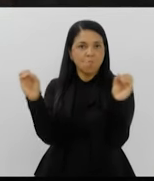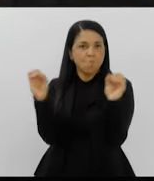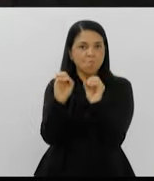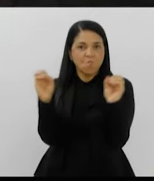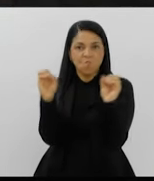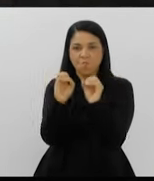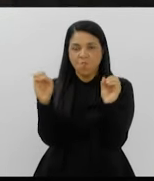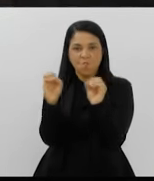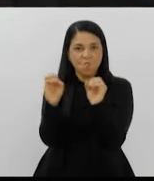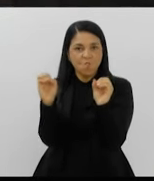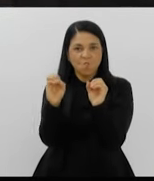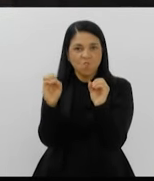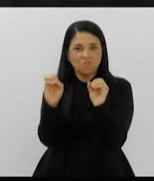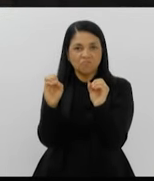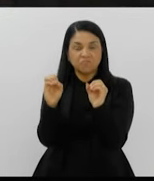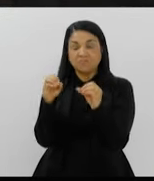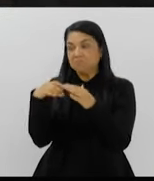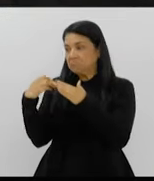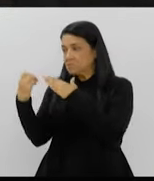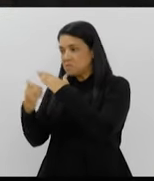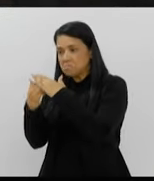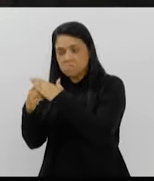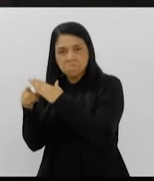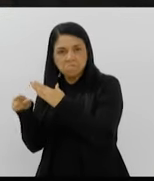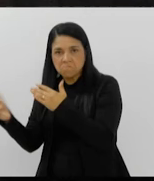nem por parte da administradora